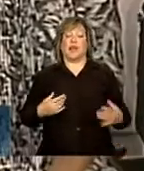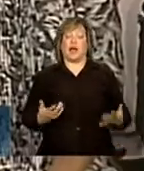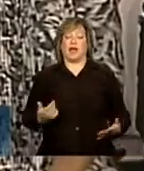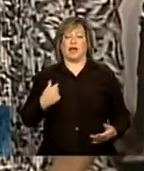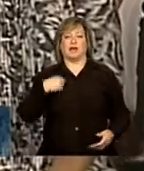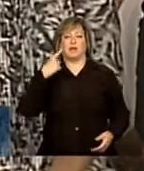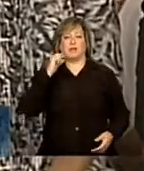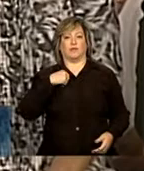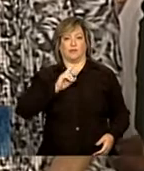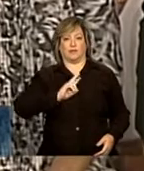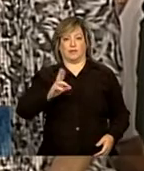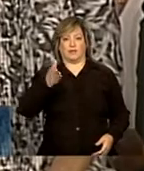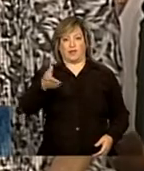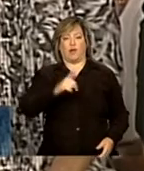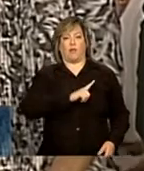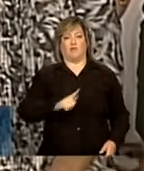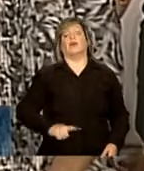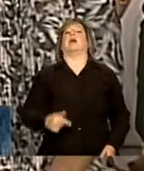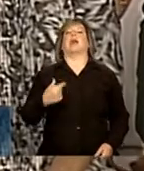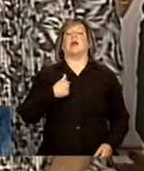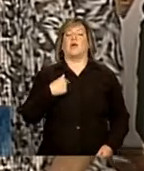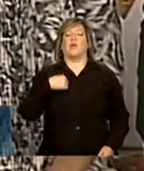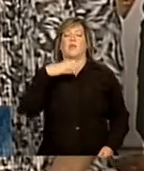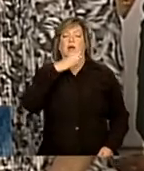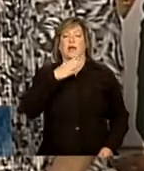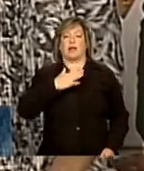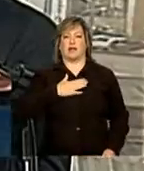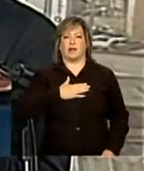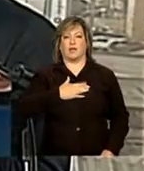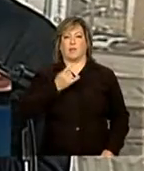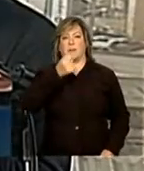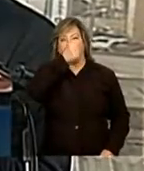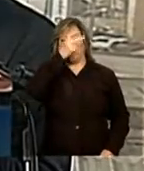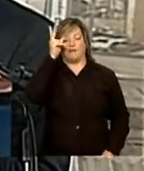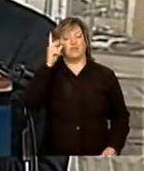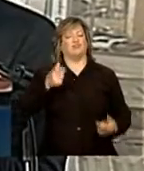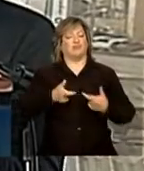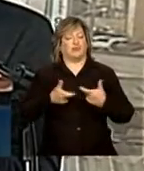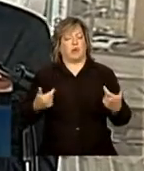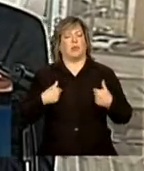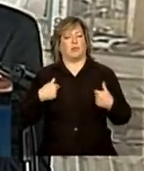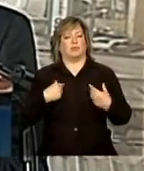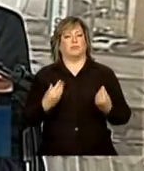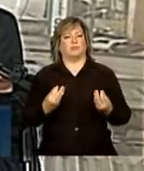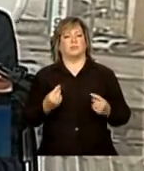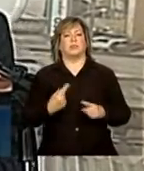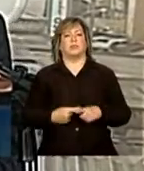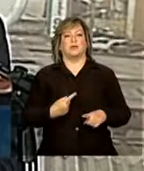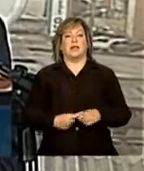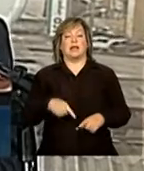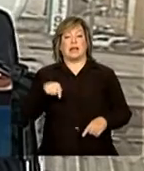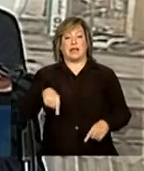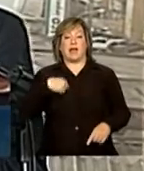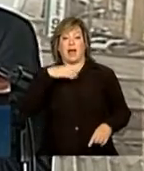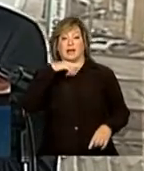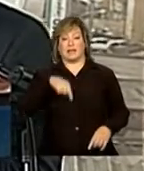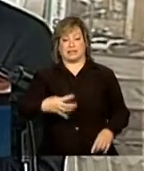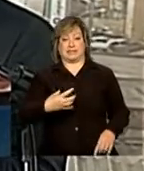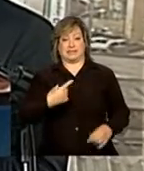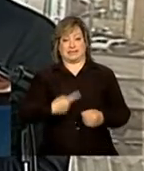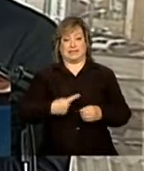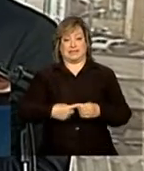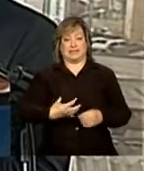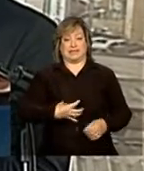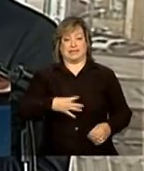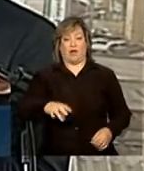que não apenas eu me considero um prefeito de sorte, mas eu acho que a cidade de Salvador, o povo da nossa